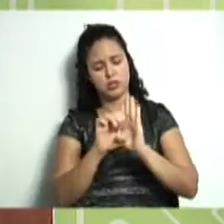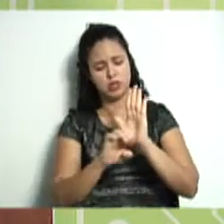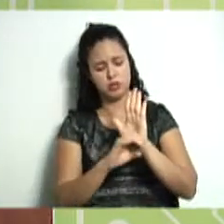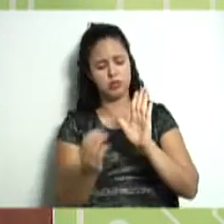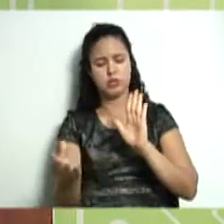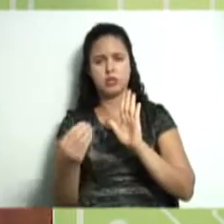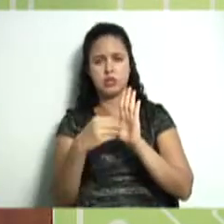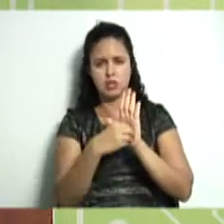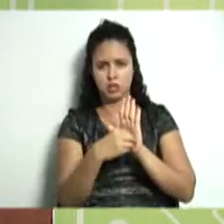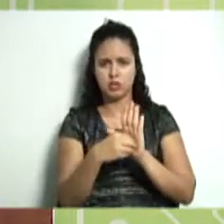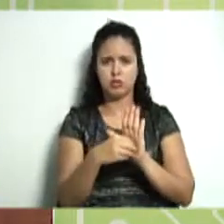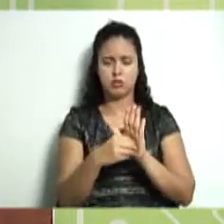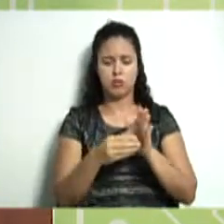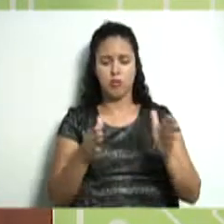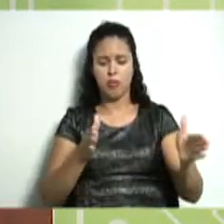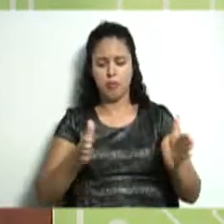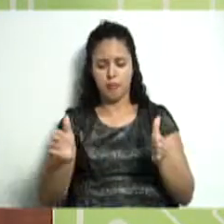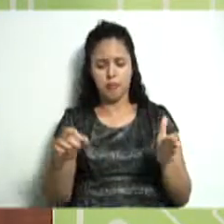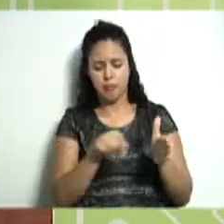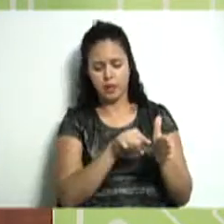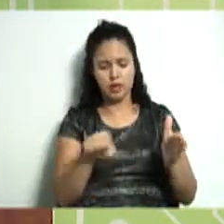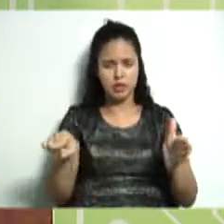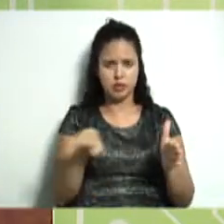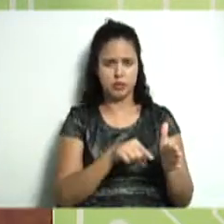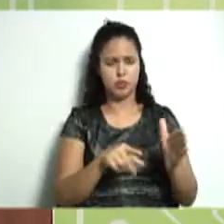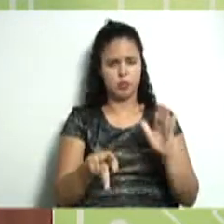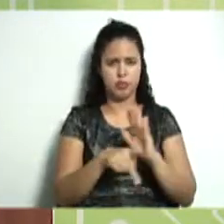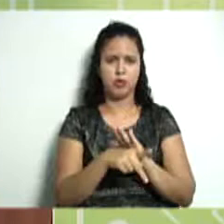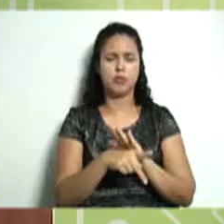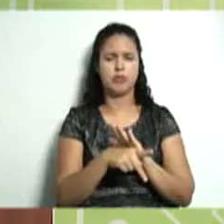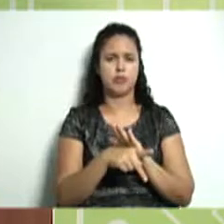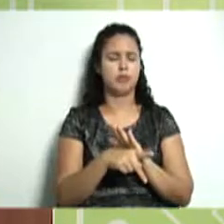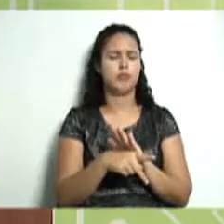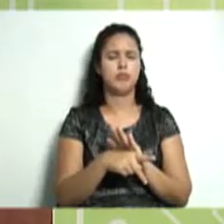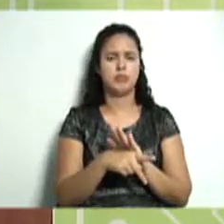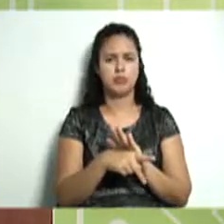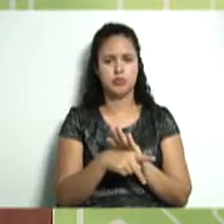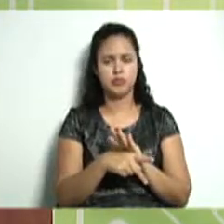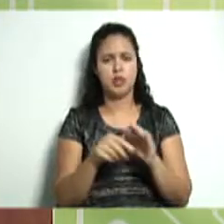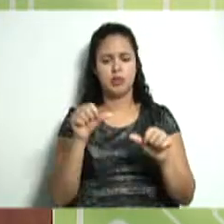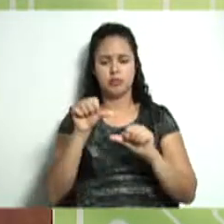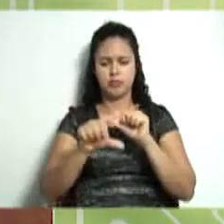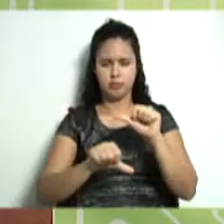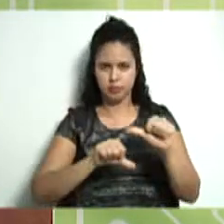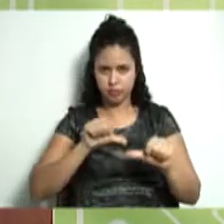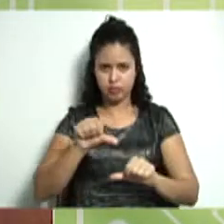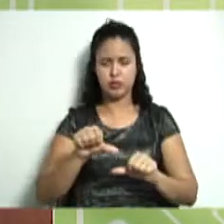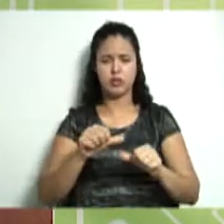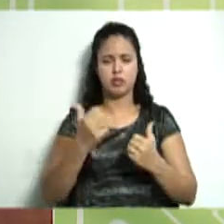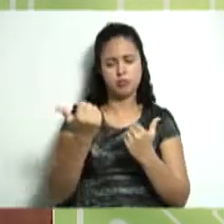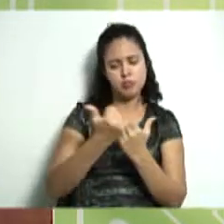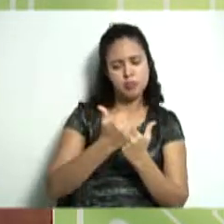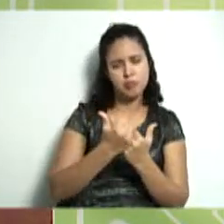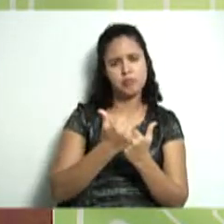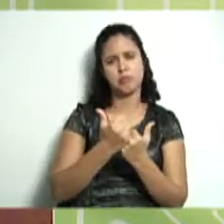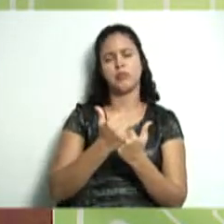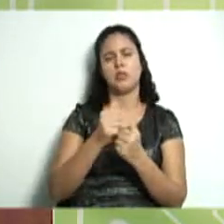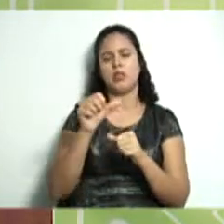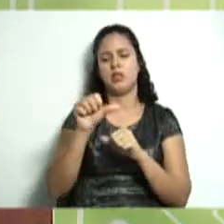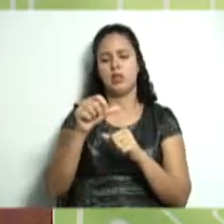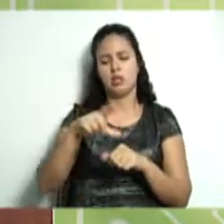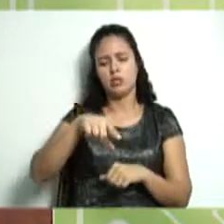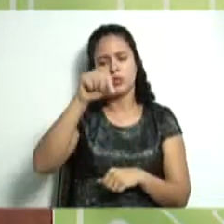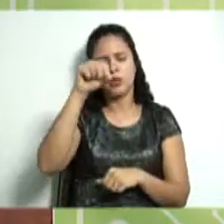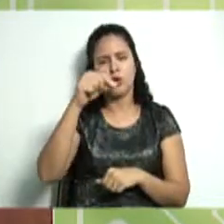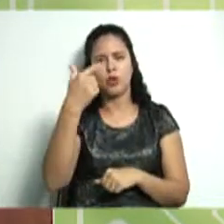que vai definir qual é o período de vigência daquele mandado, mandato, então outra pessoa pode